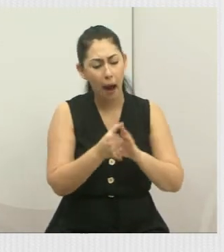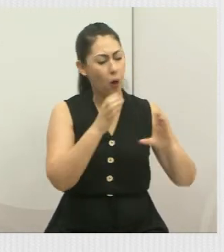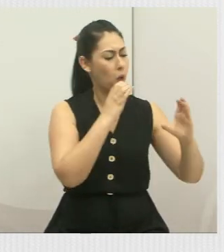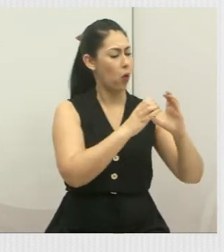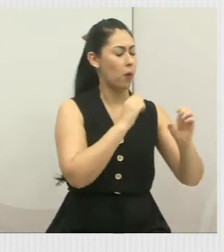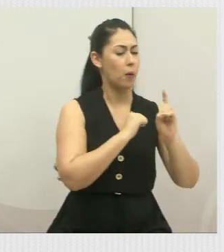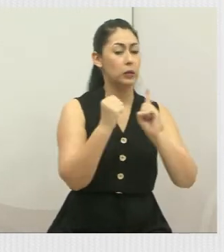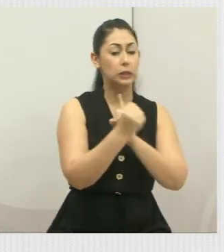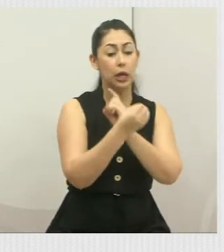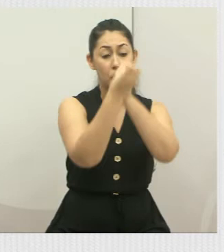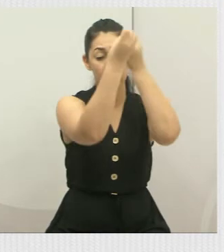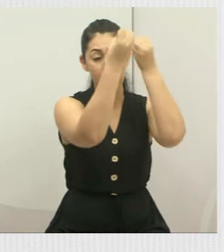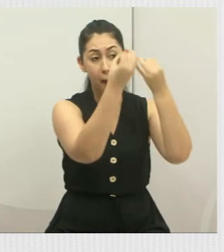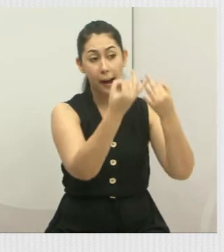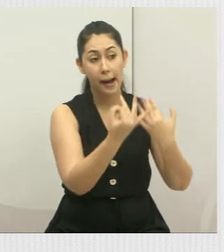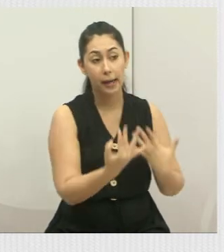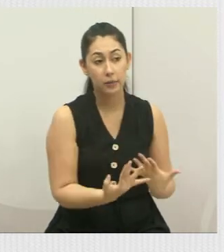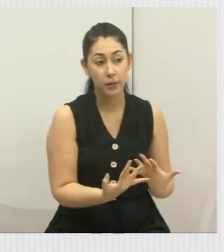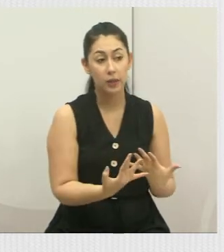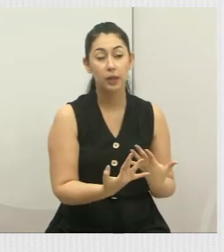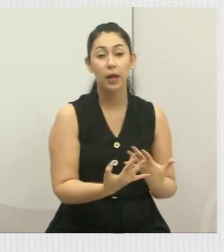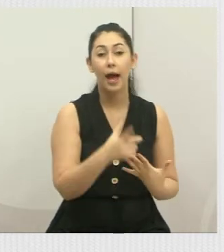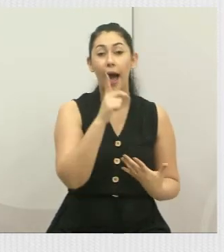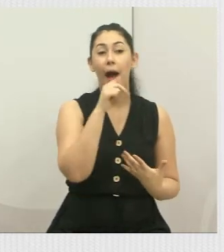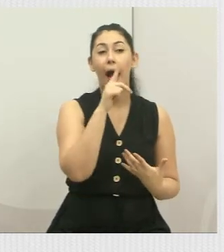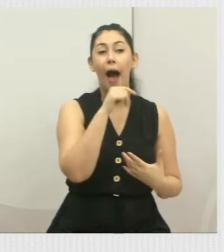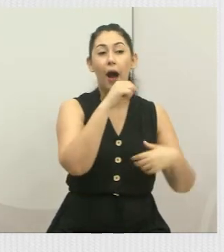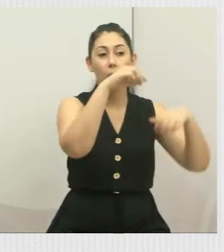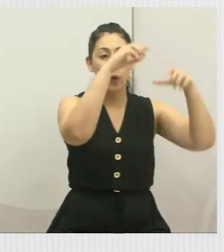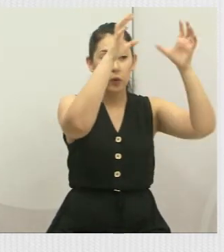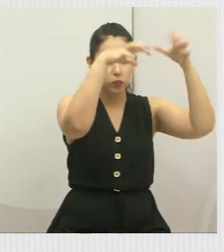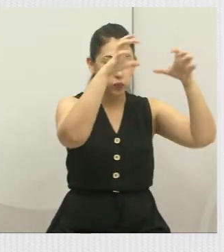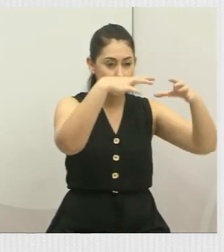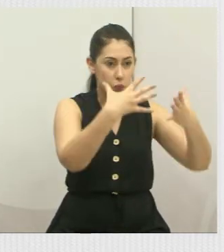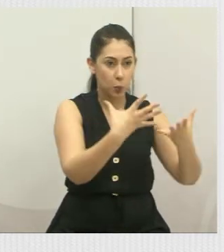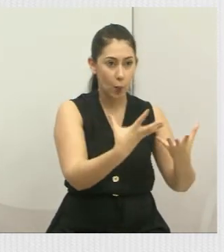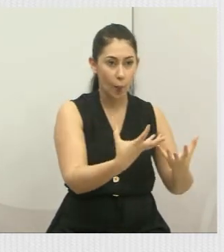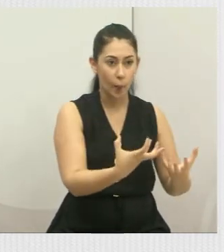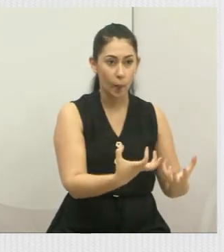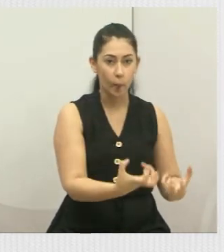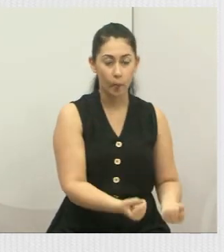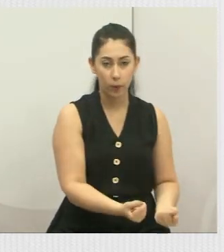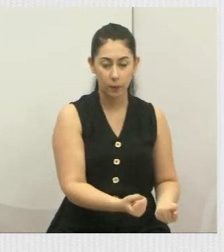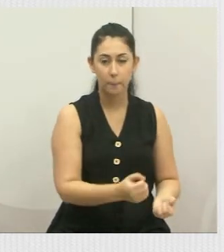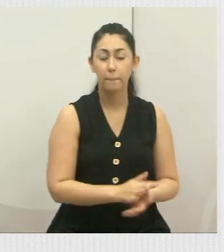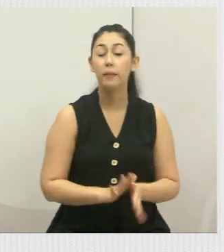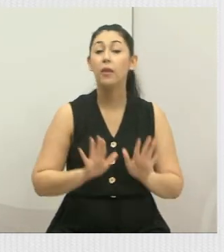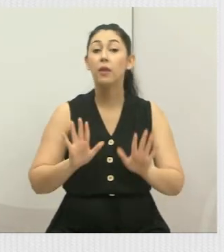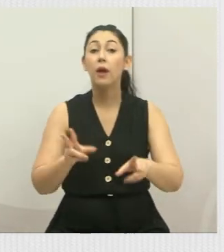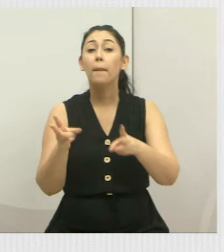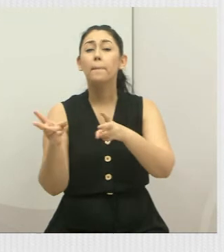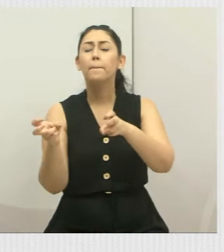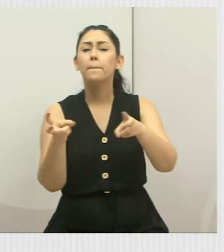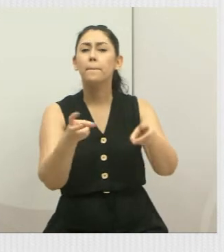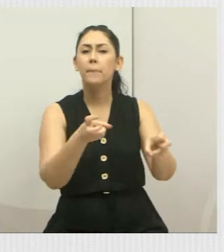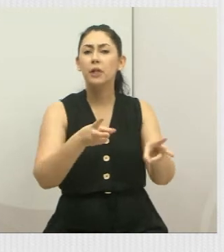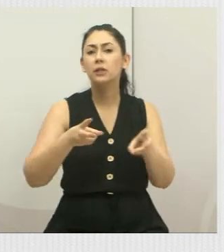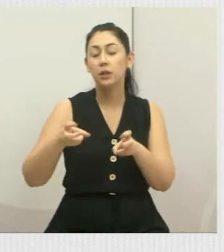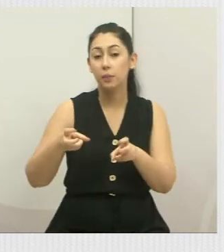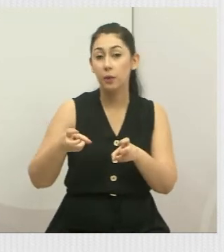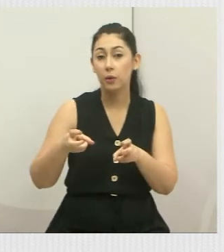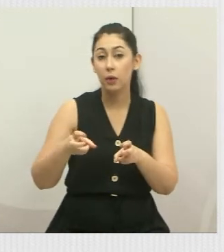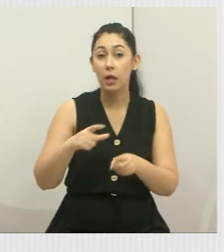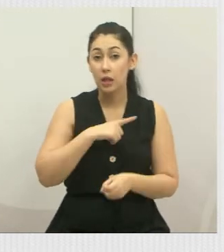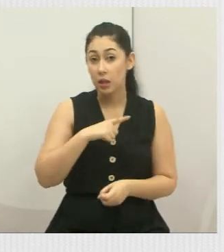social relativas ao sistema de drenagem de águas pluviais. Então, percebam vocês que nós temos essa